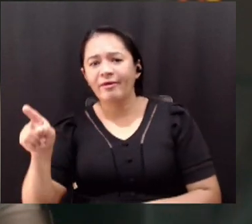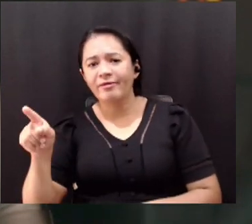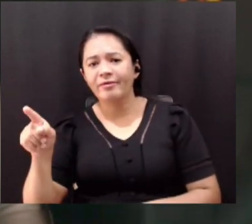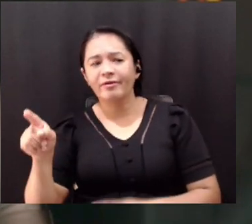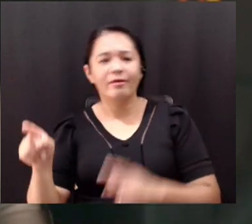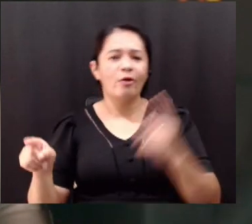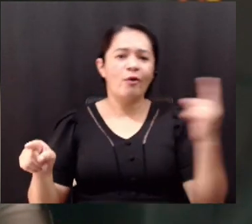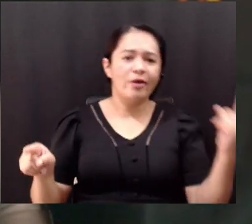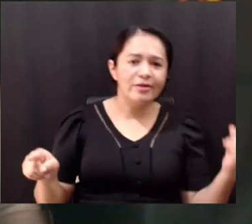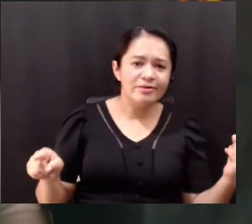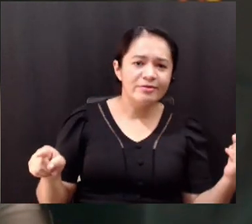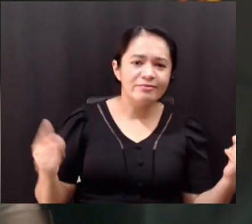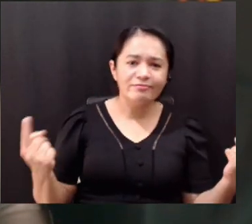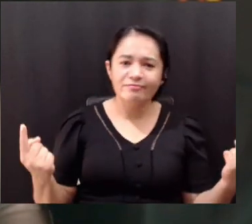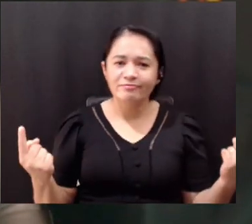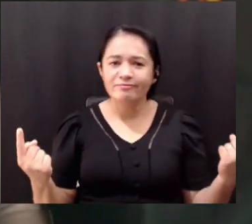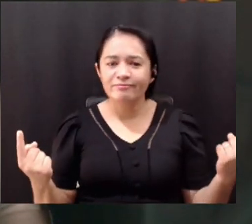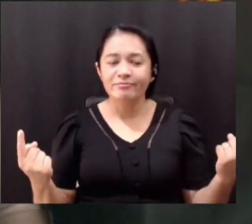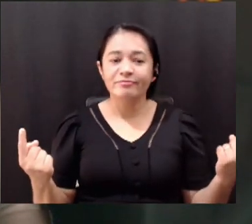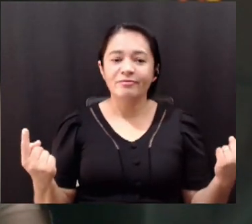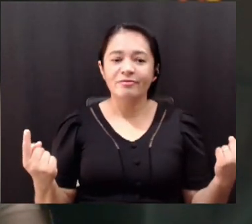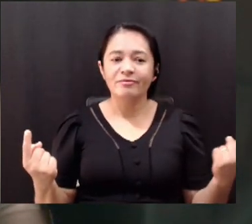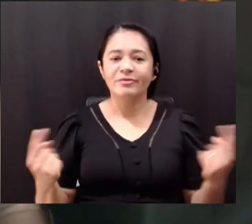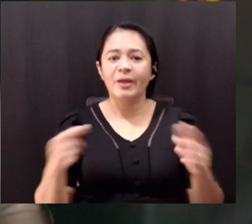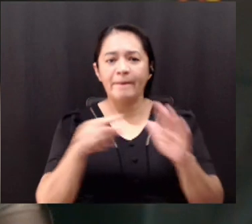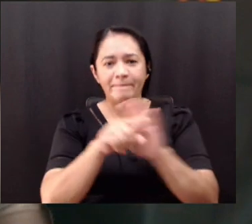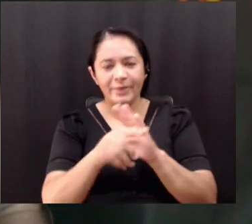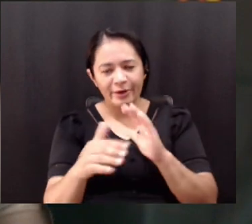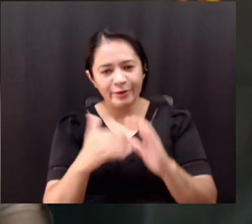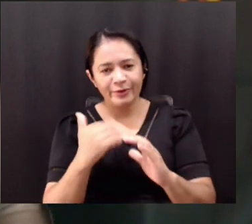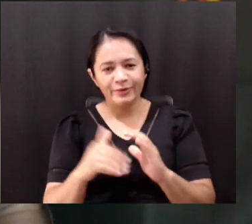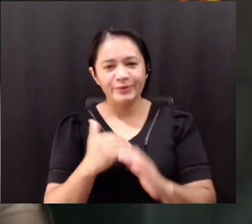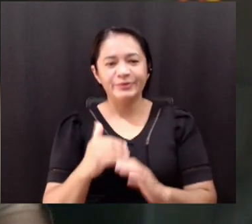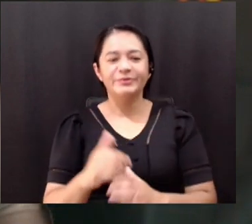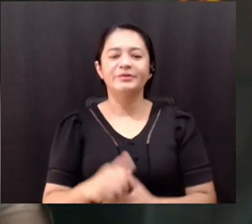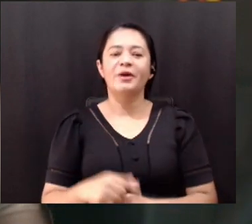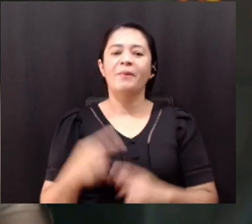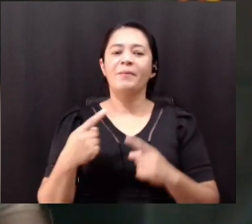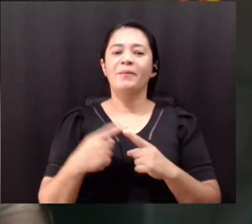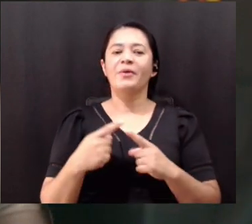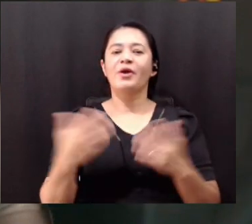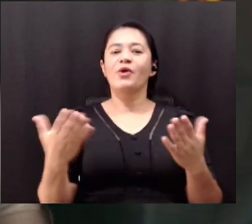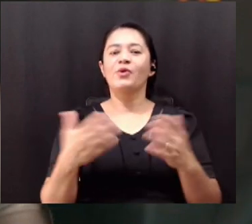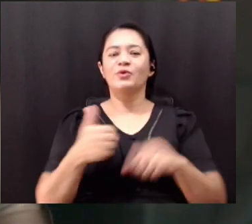você vai mandando para a gente o seu questionamento, que nós estamos com 2 especialistas que podem responder para você.